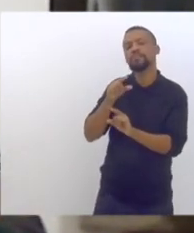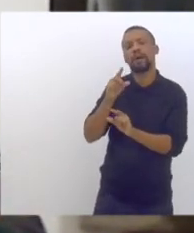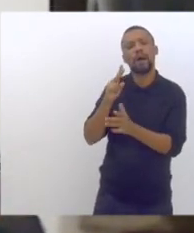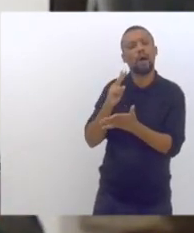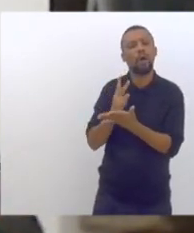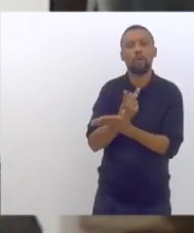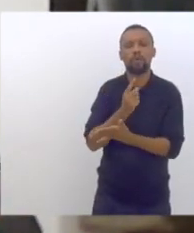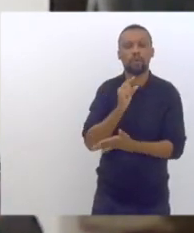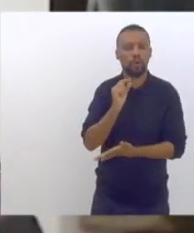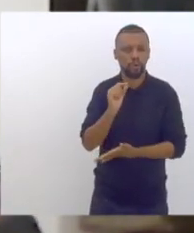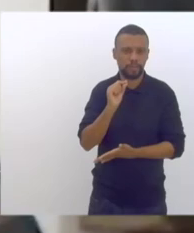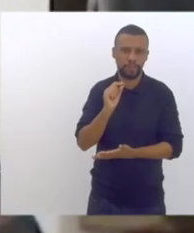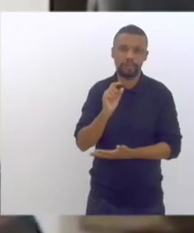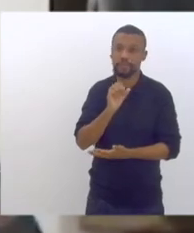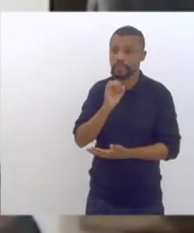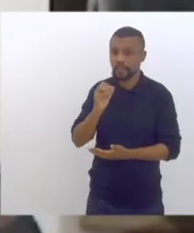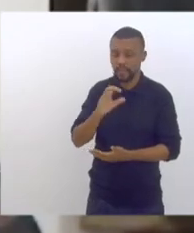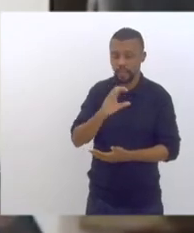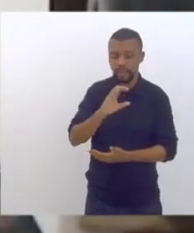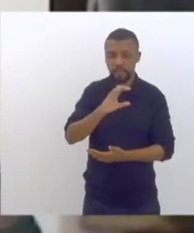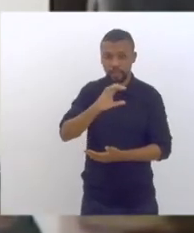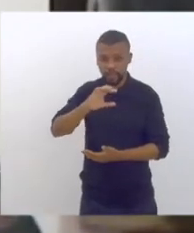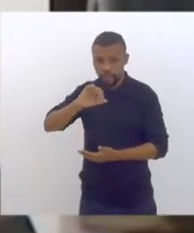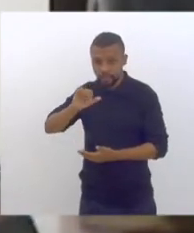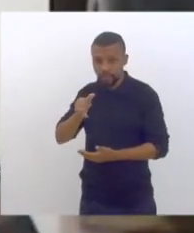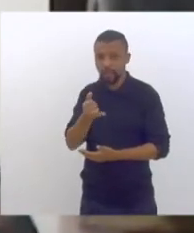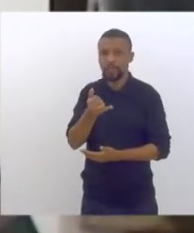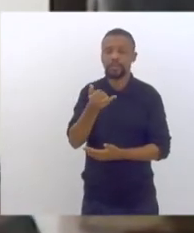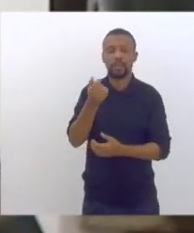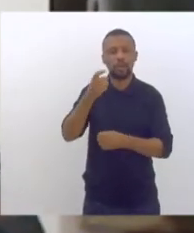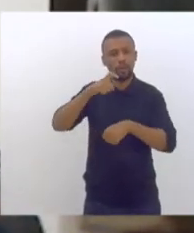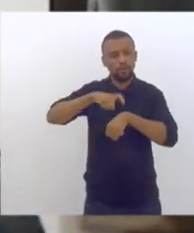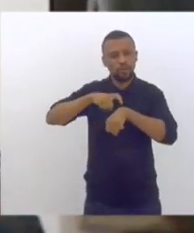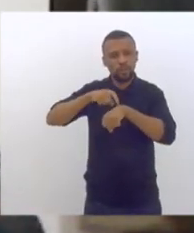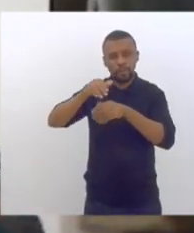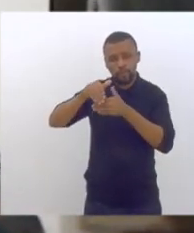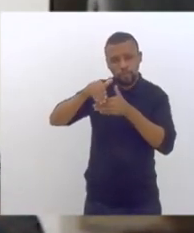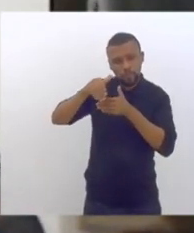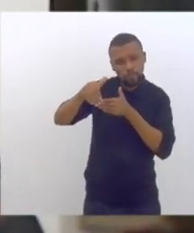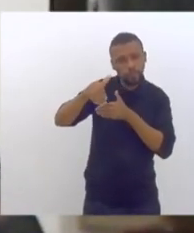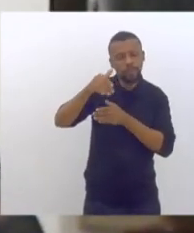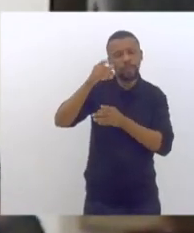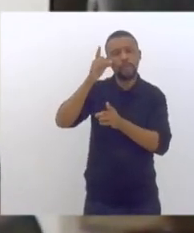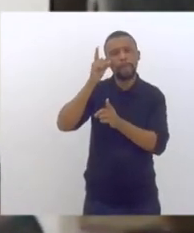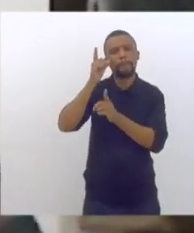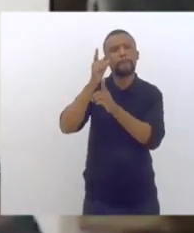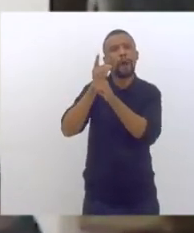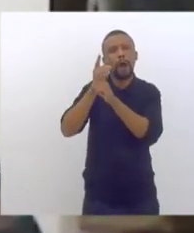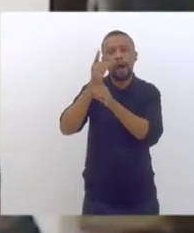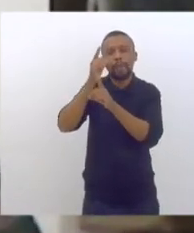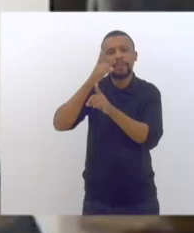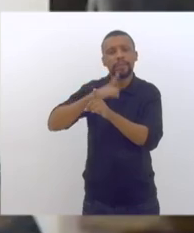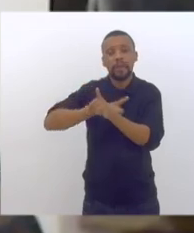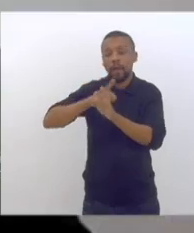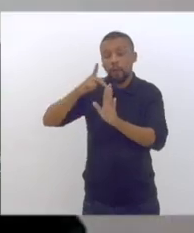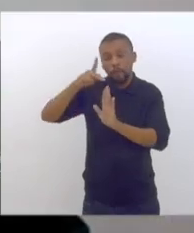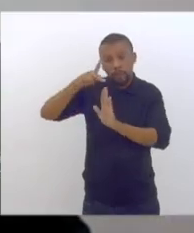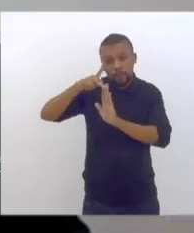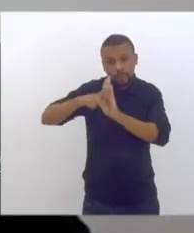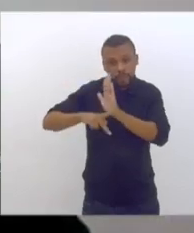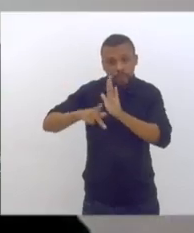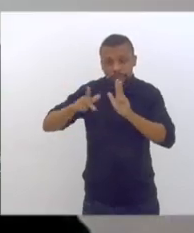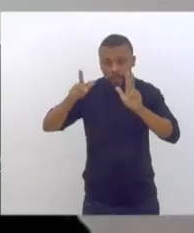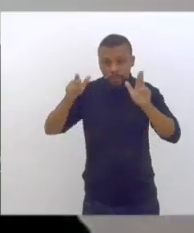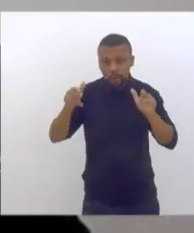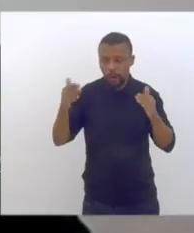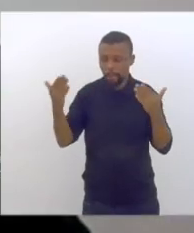e se a ccj em determinado momento descobre e um pares de um projeto Ele